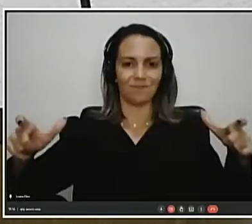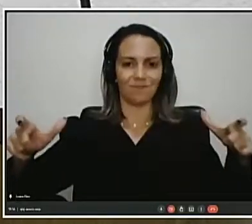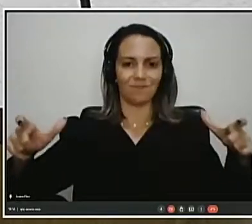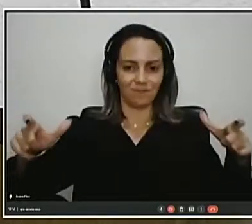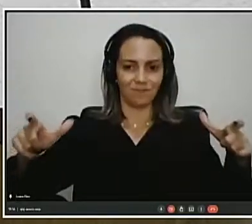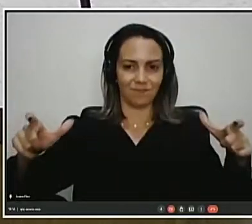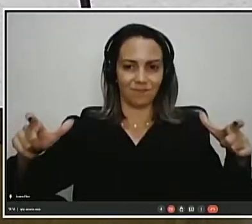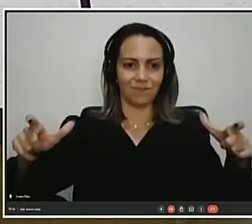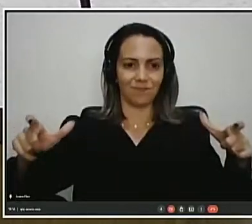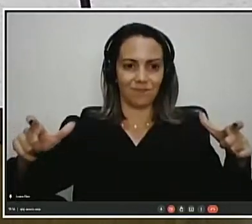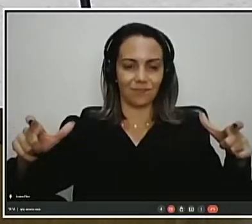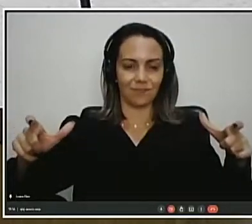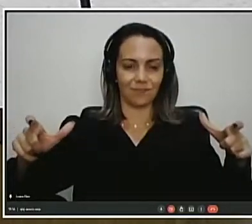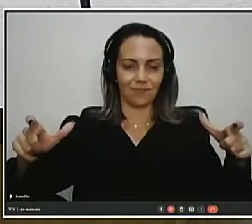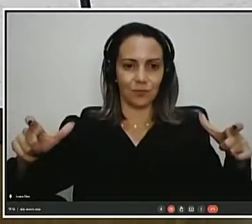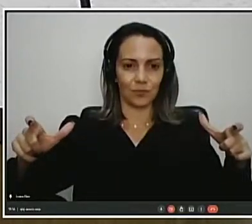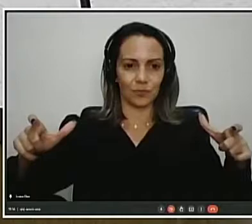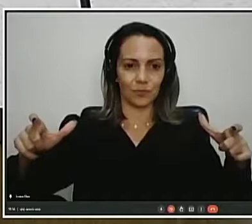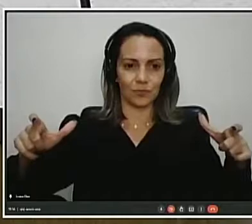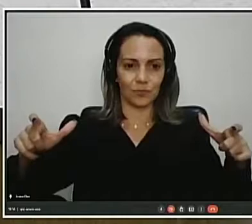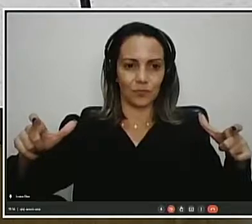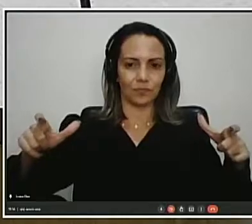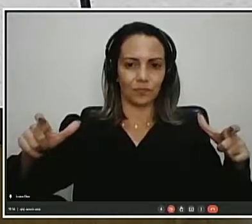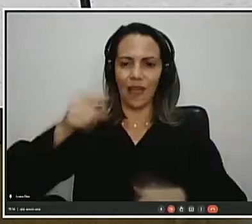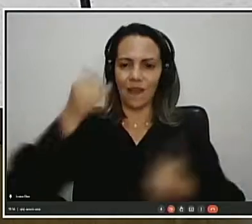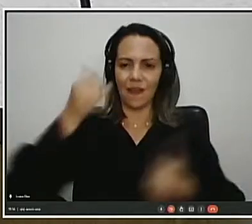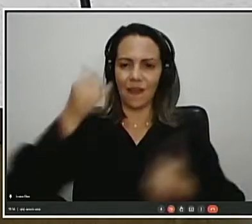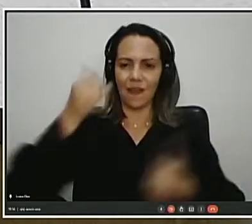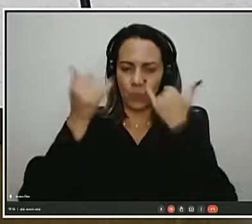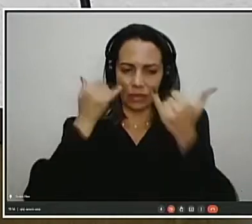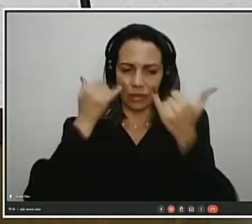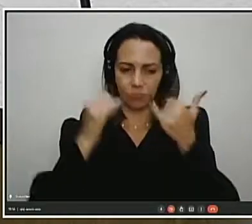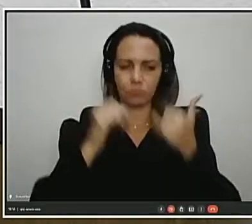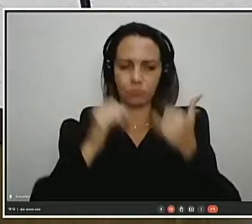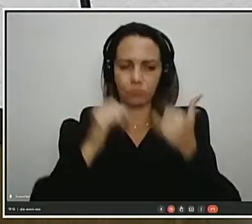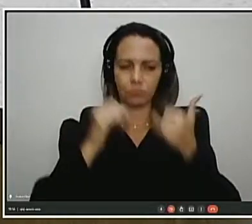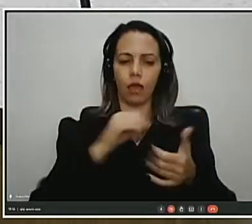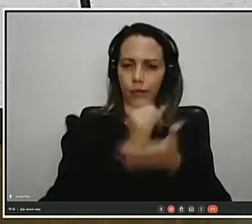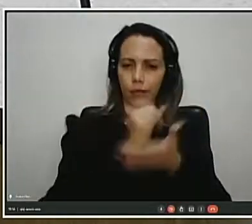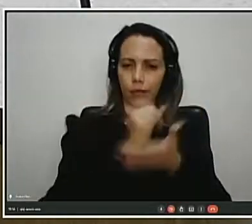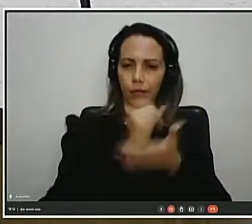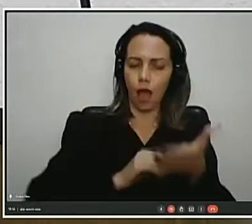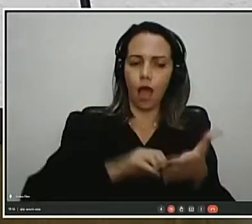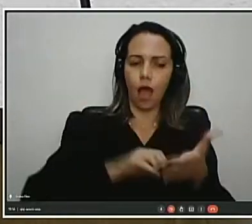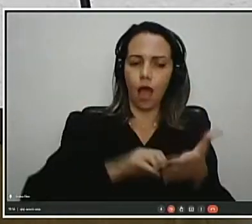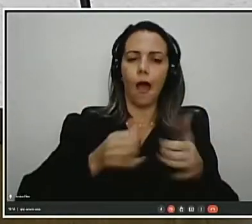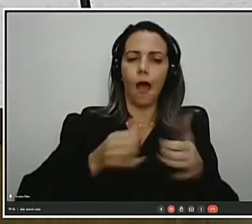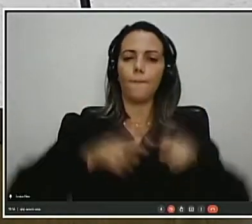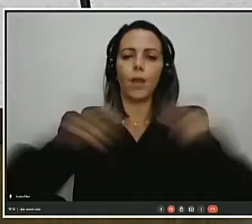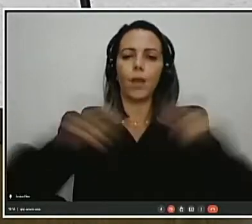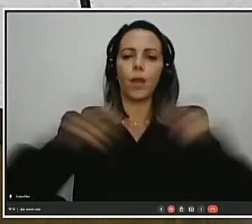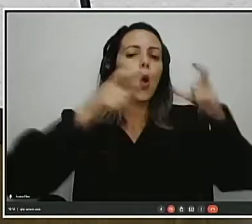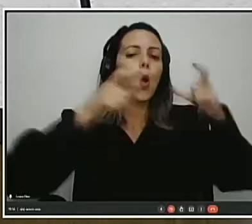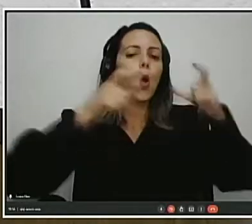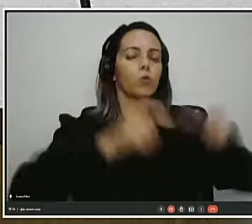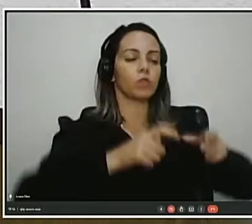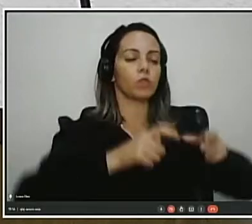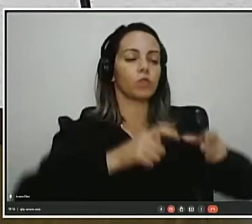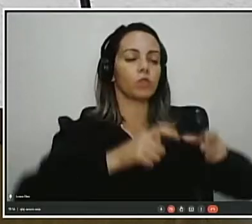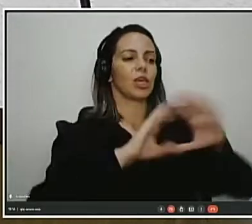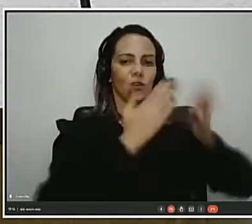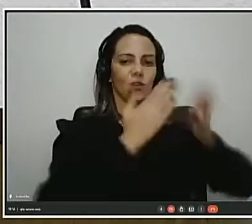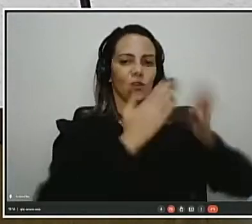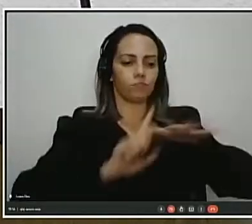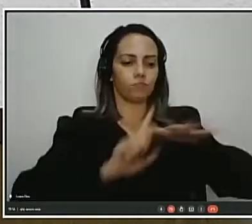do INEP. Esses dados são alarmantes e é preciso mudar essa rota. É preciso intervir recursos